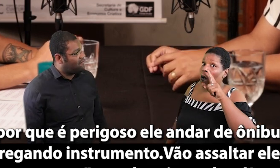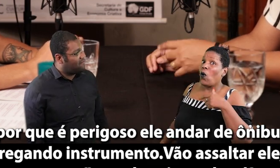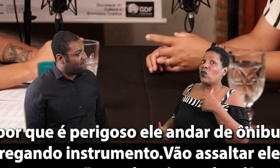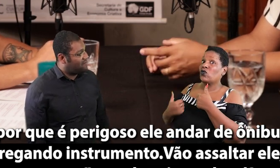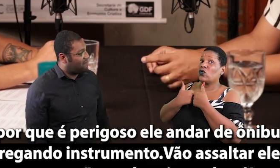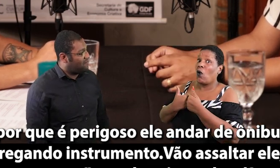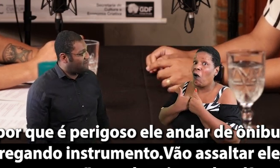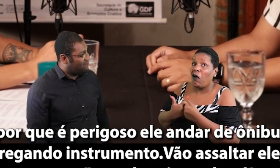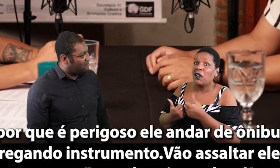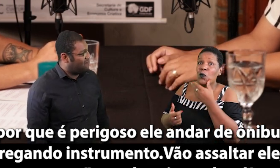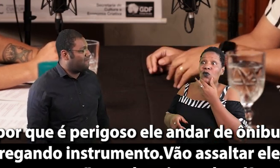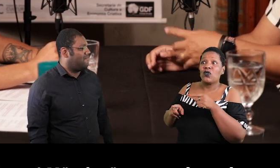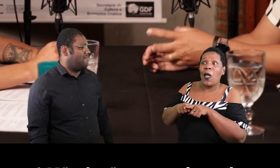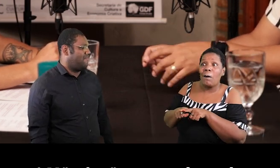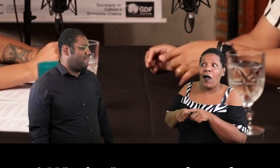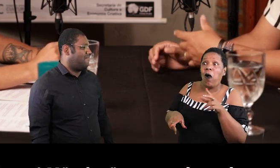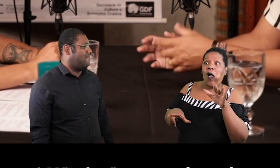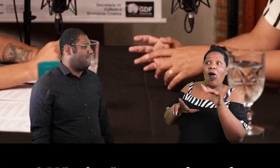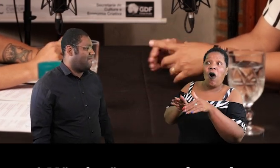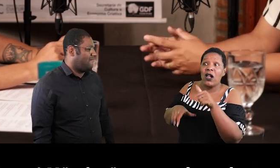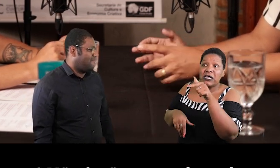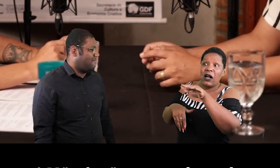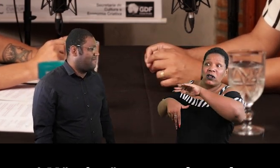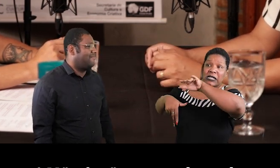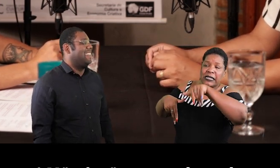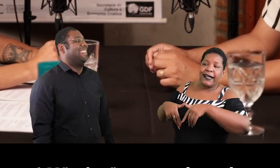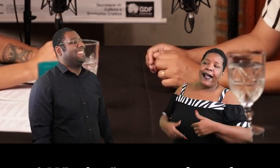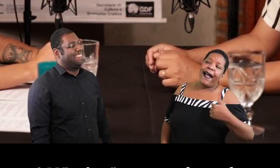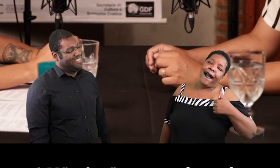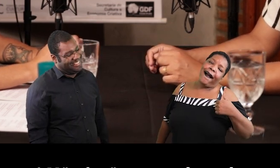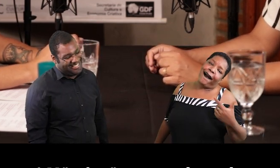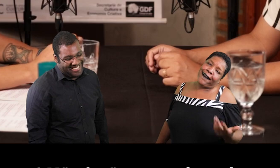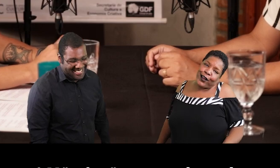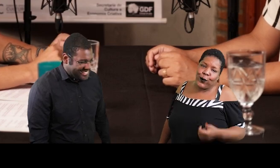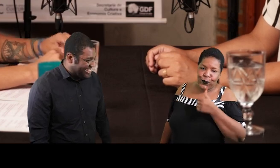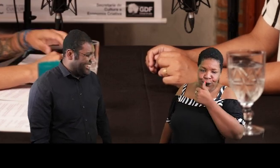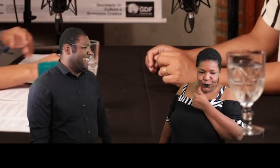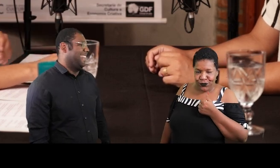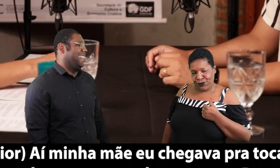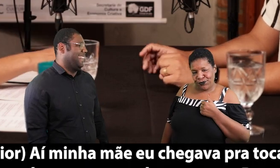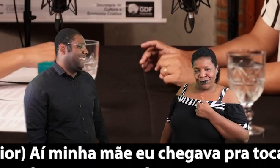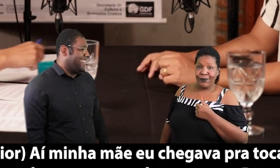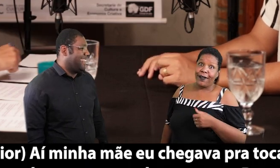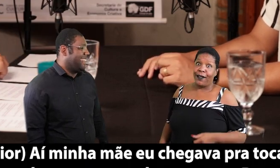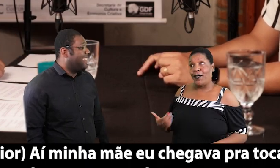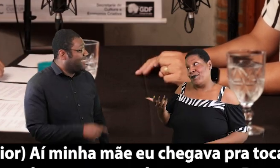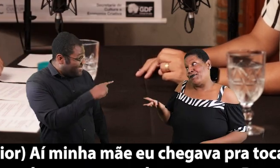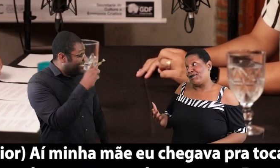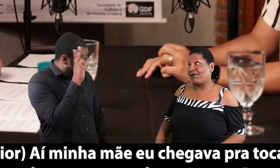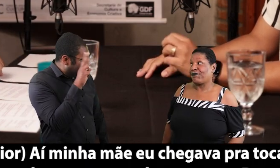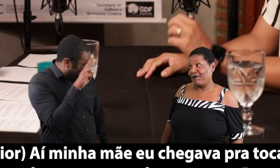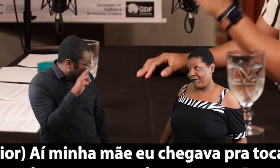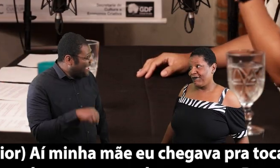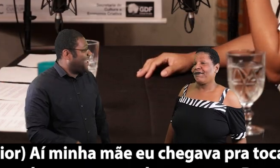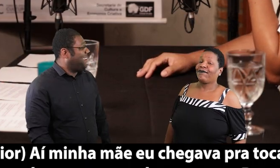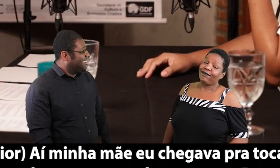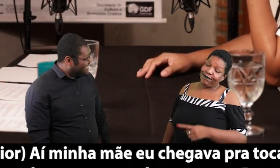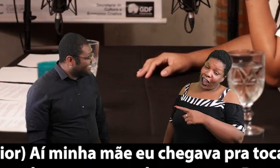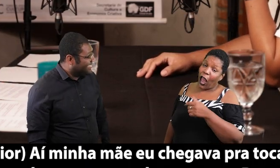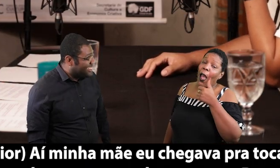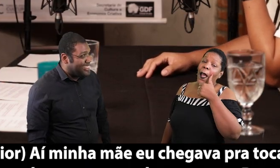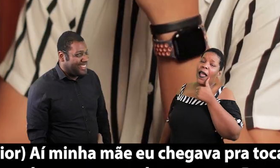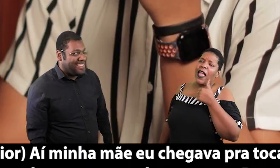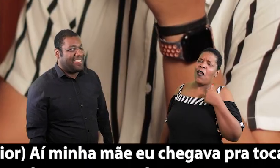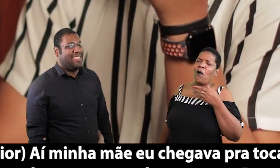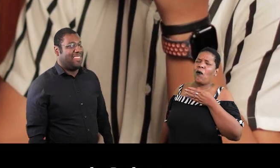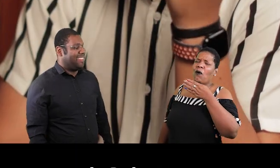de ônibus carregando instrumento, vão assaltar ele, sequestrar, aquela coisa toda, né? Aí, Mãe é mãe, em todo lugar. aí eu chegava pra tocar num lugar que eu